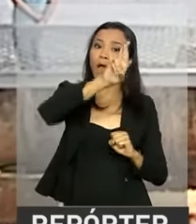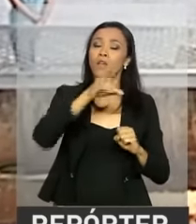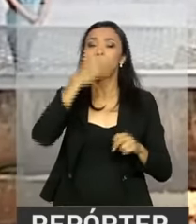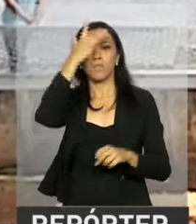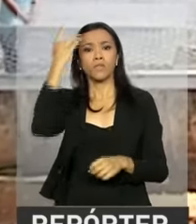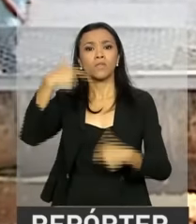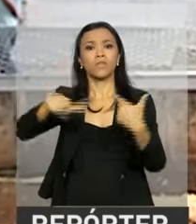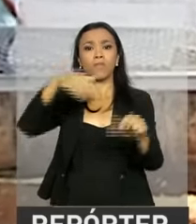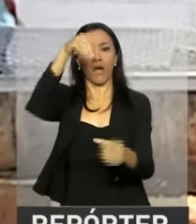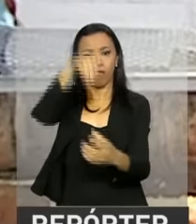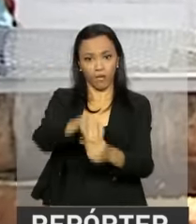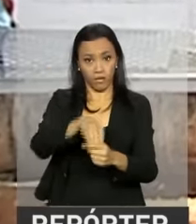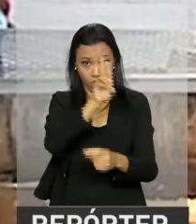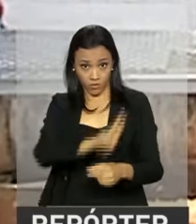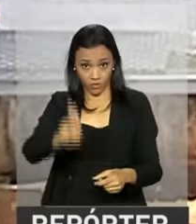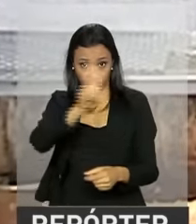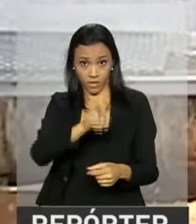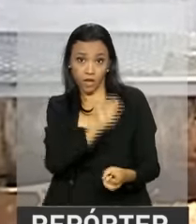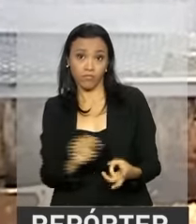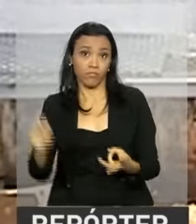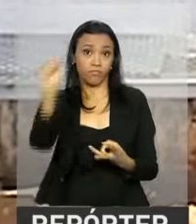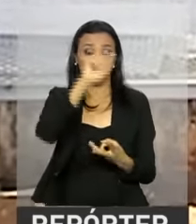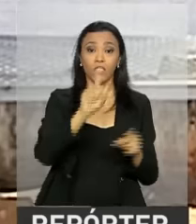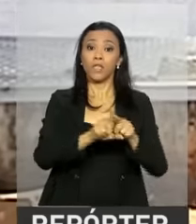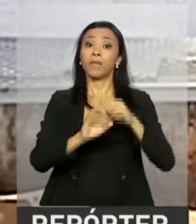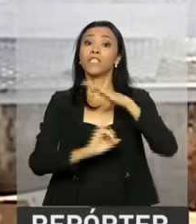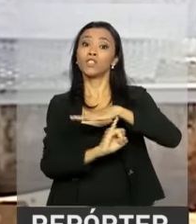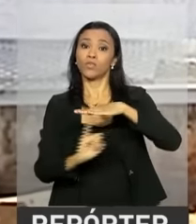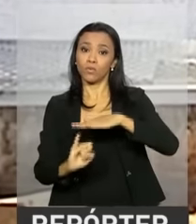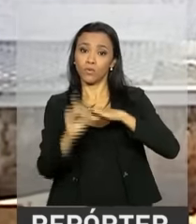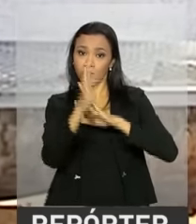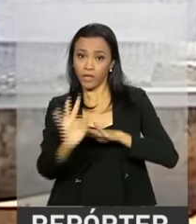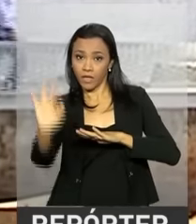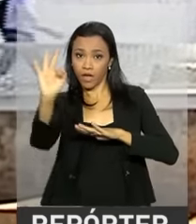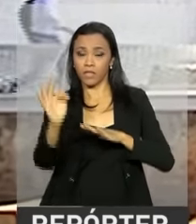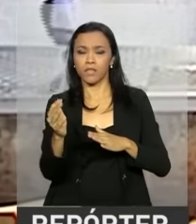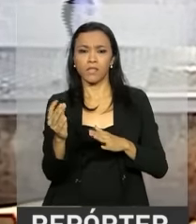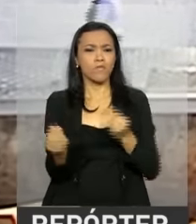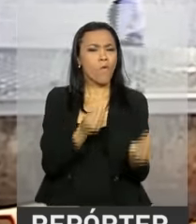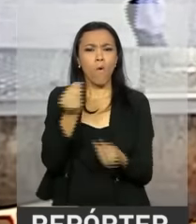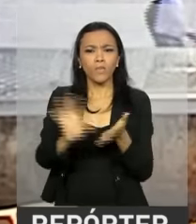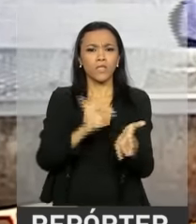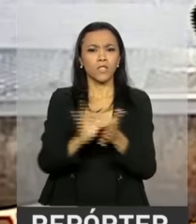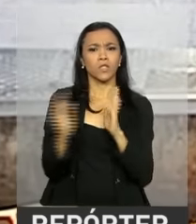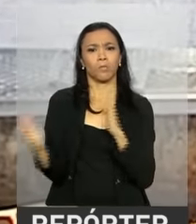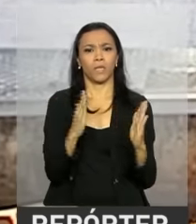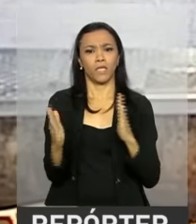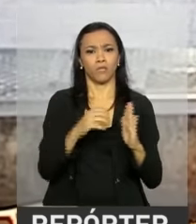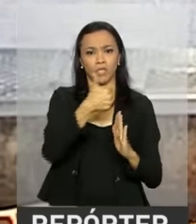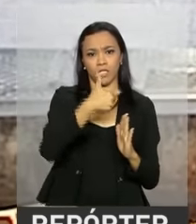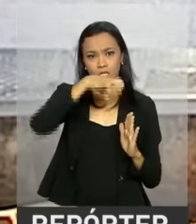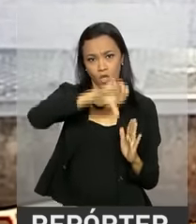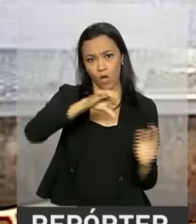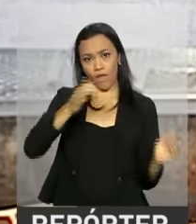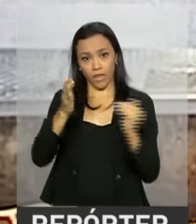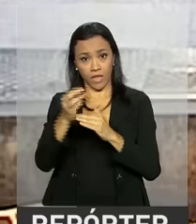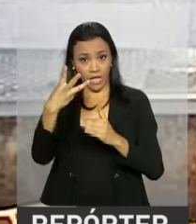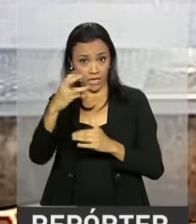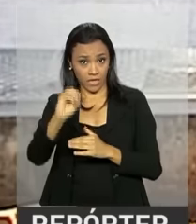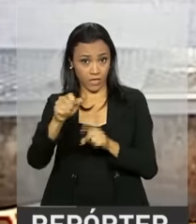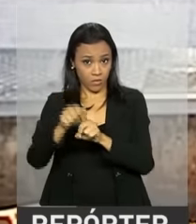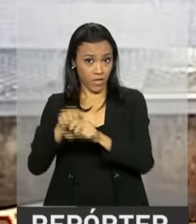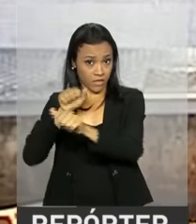e institutos federais de ensino as inscrições devem ser feitas entre os dias 19 e 30 de